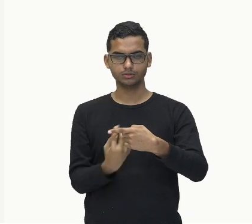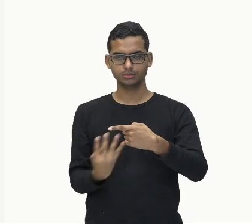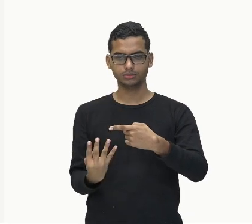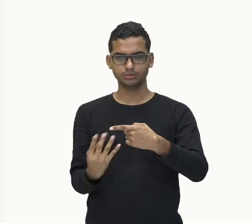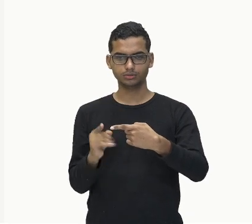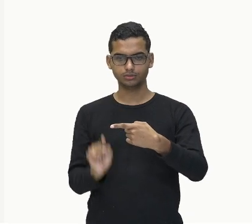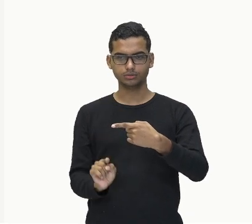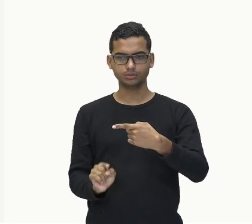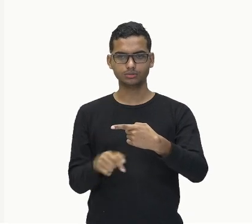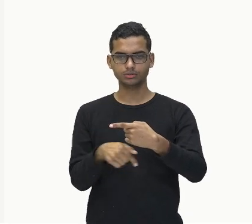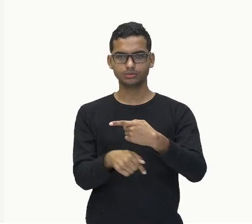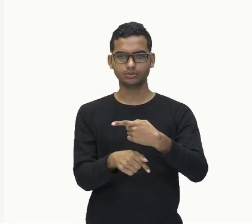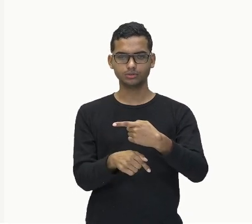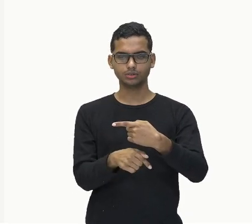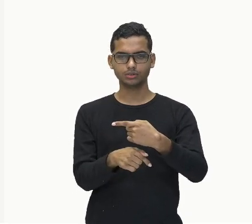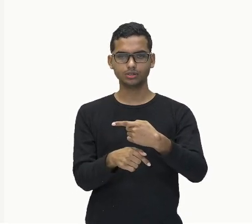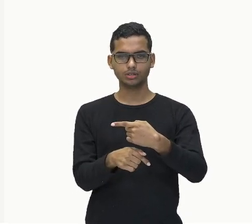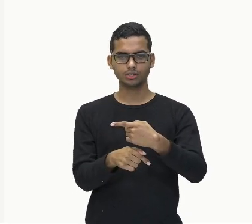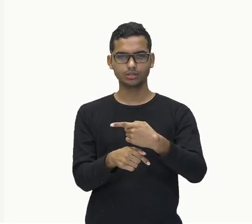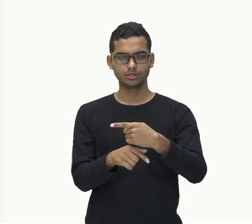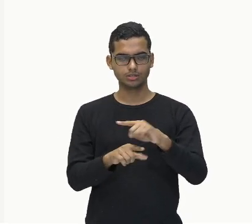4 fatorial.